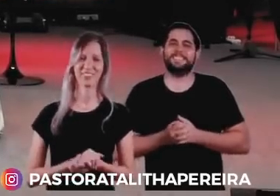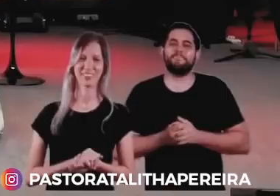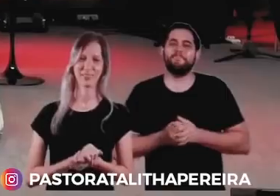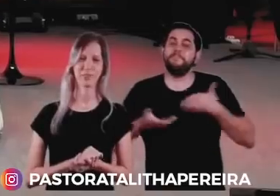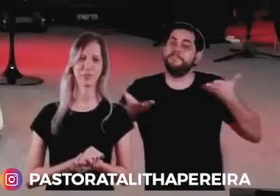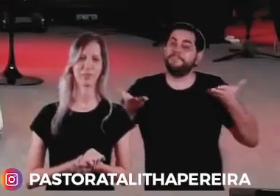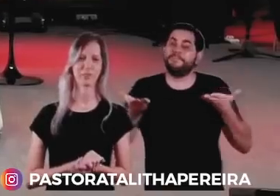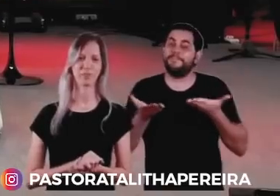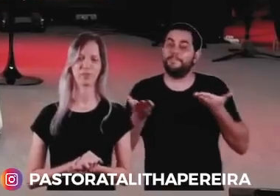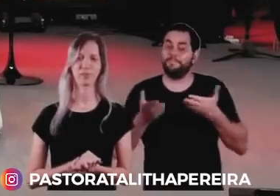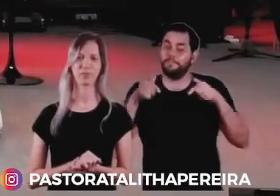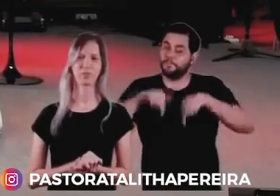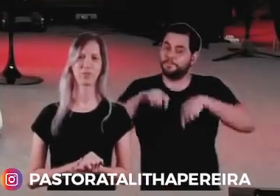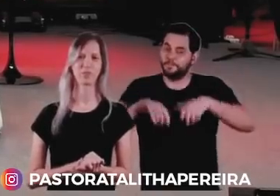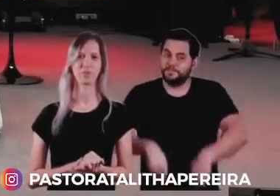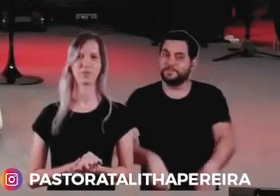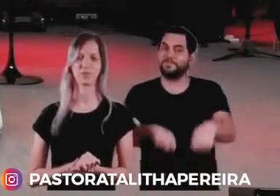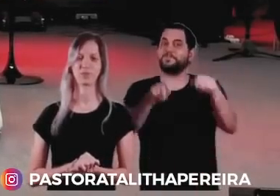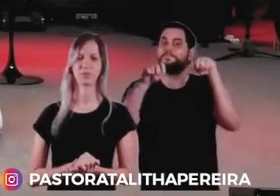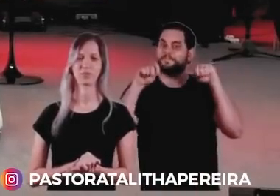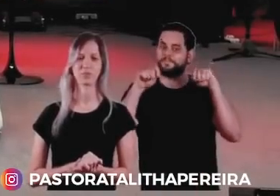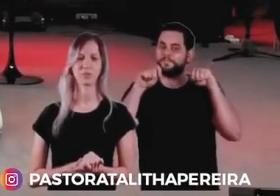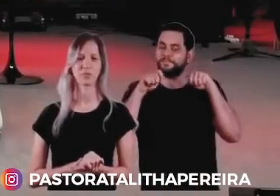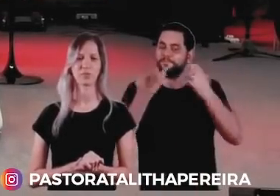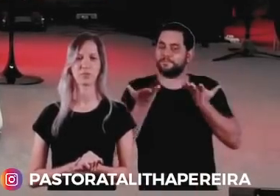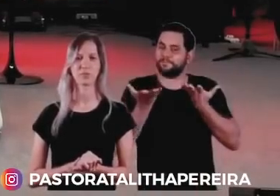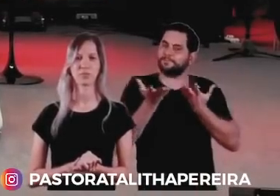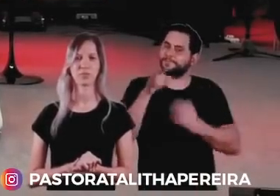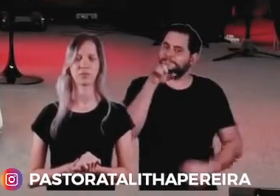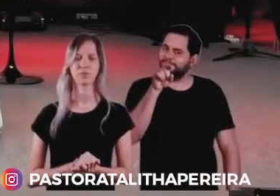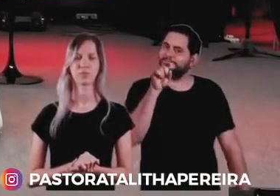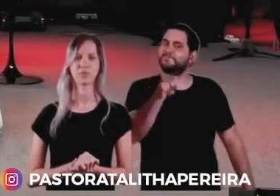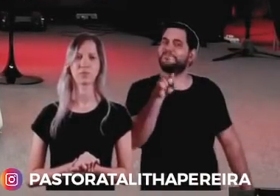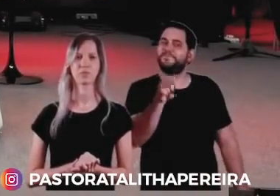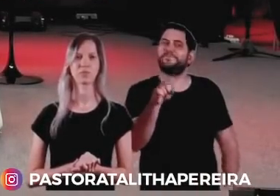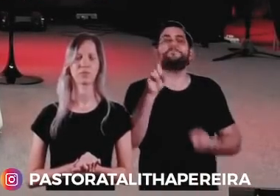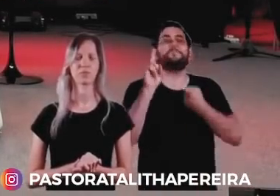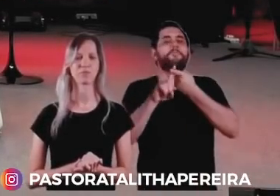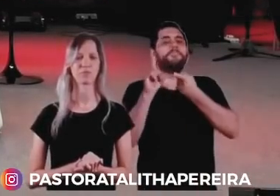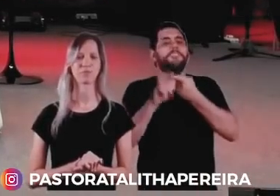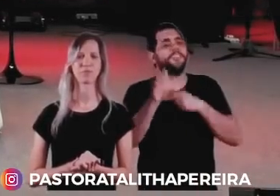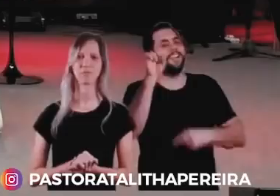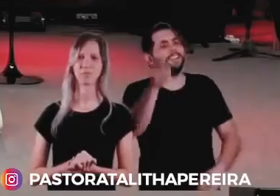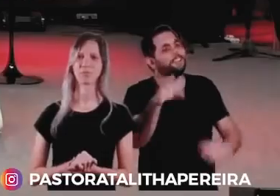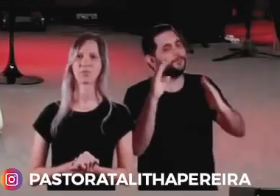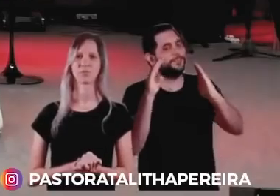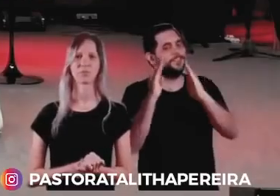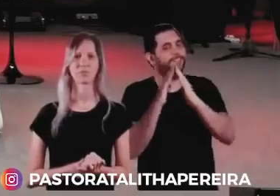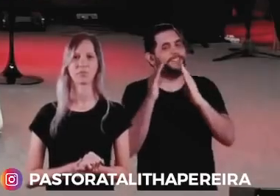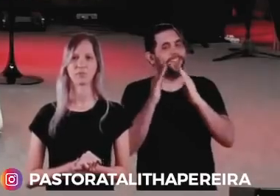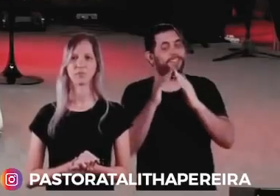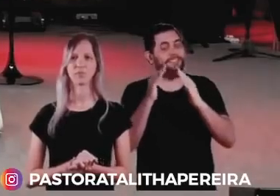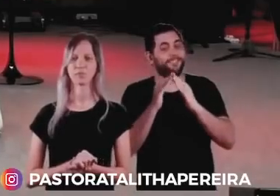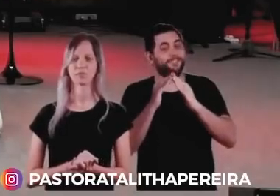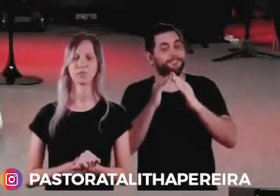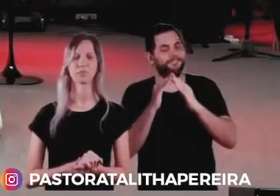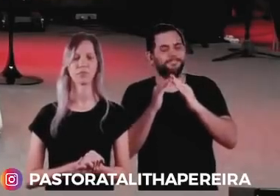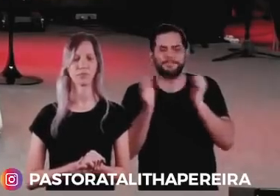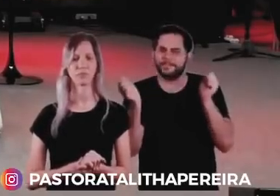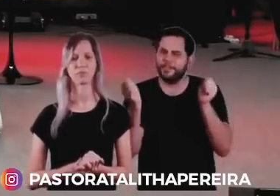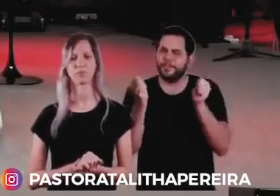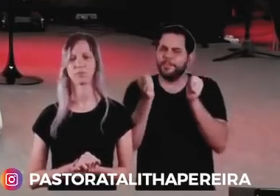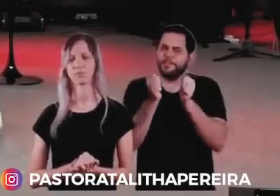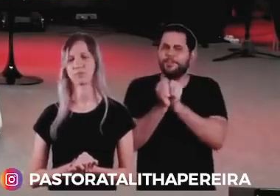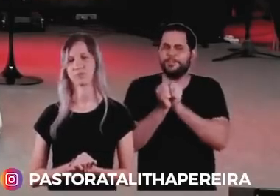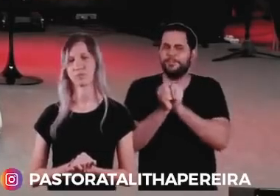Estamos aqui entre os lençóis. Eu espero que você também aí na sua casa junto aí,